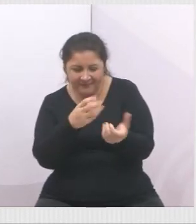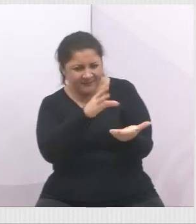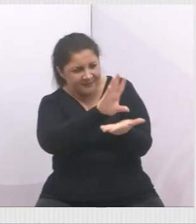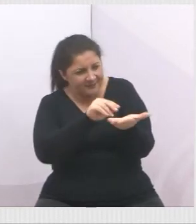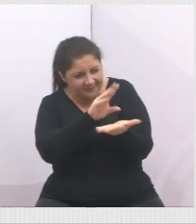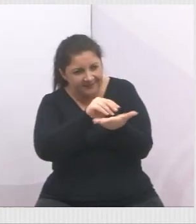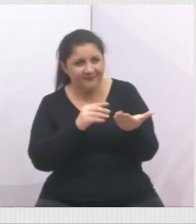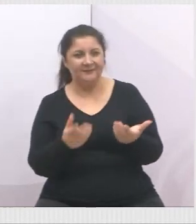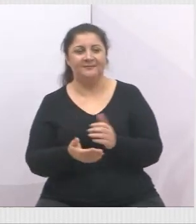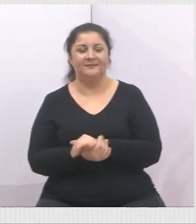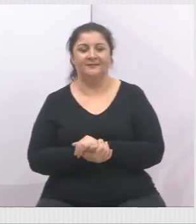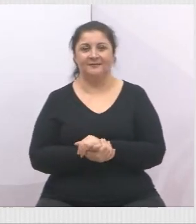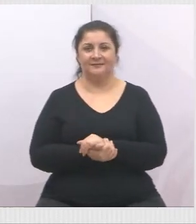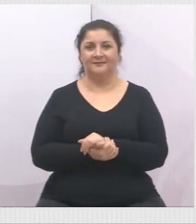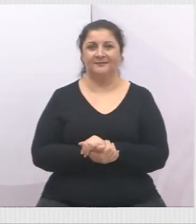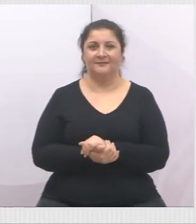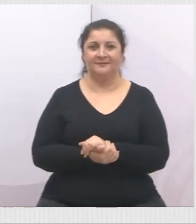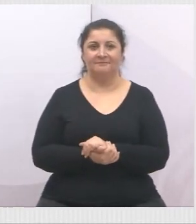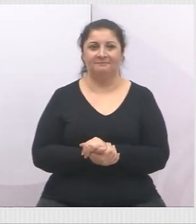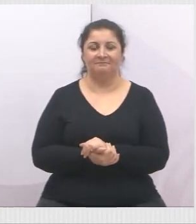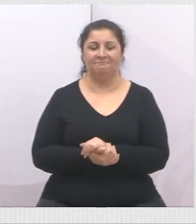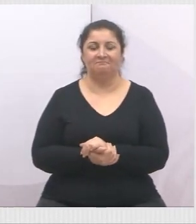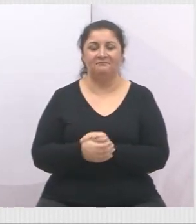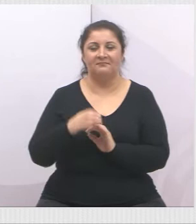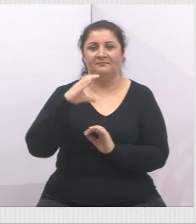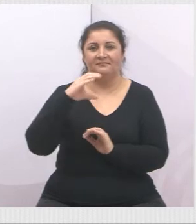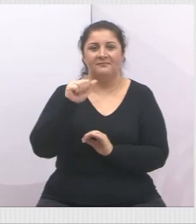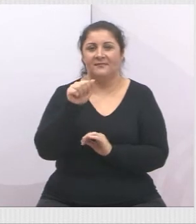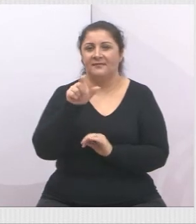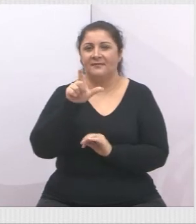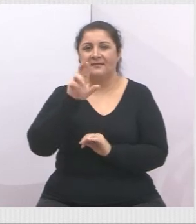com a dele. O Carlos